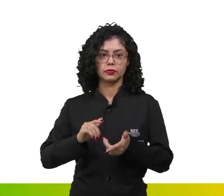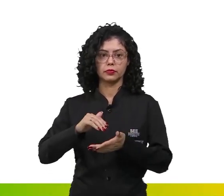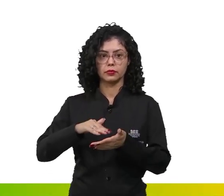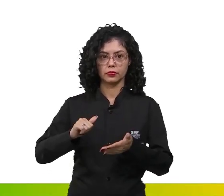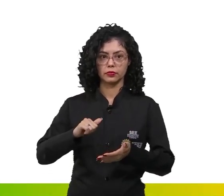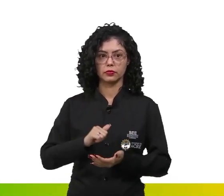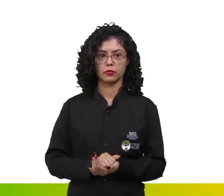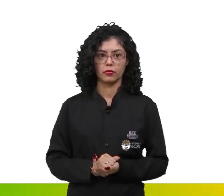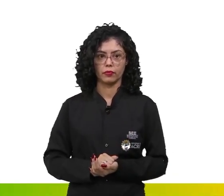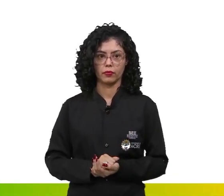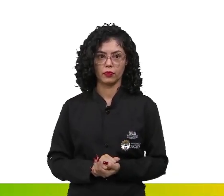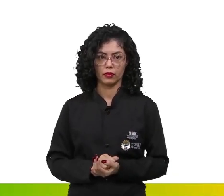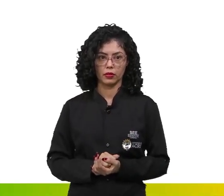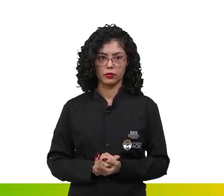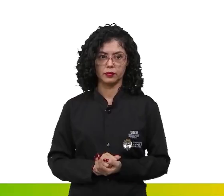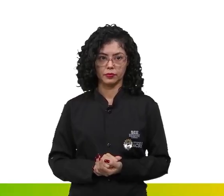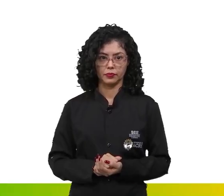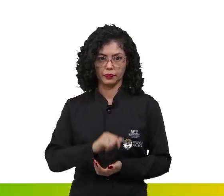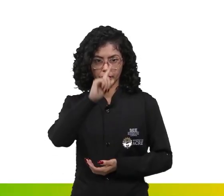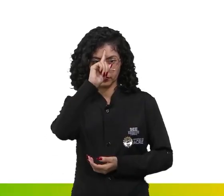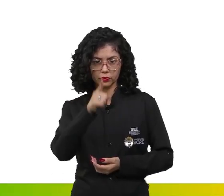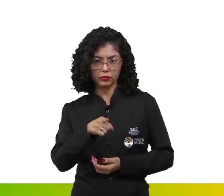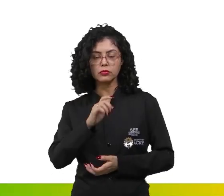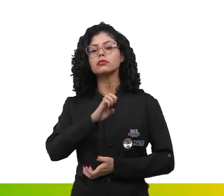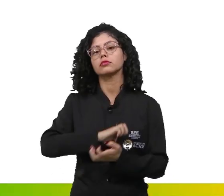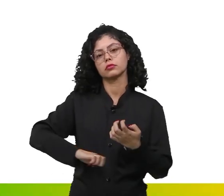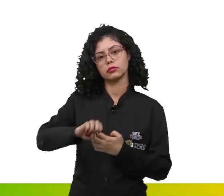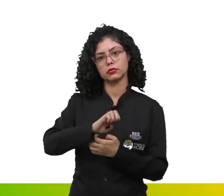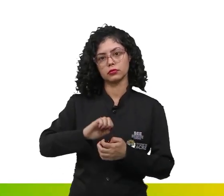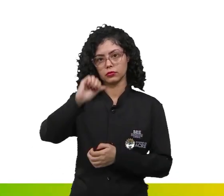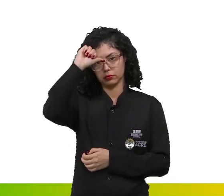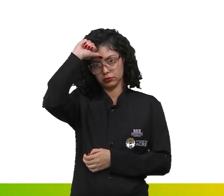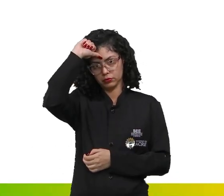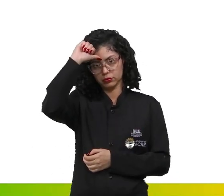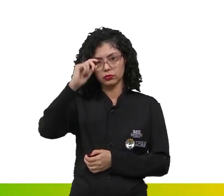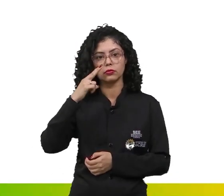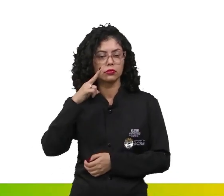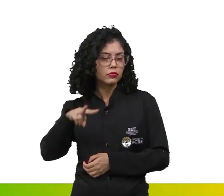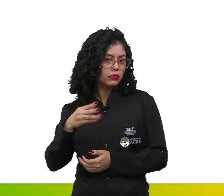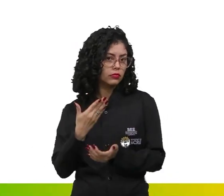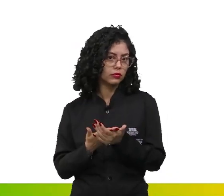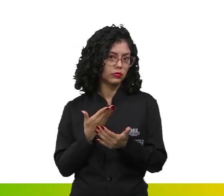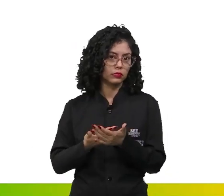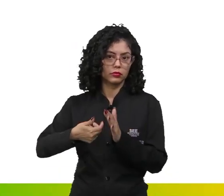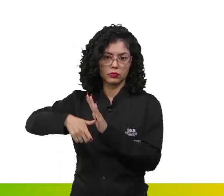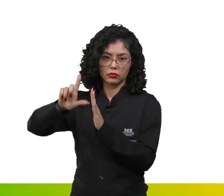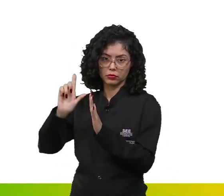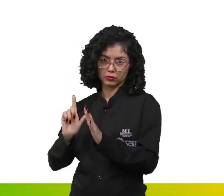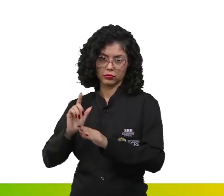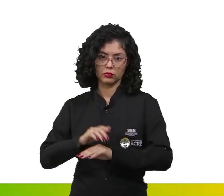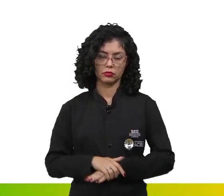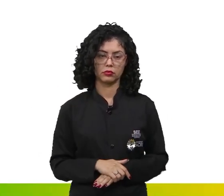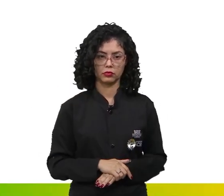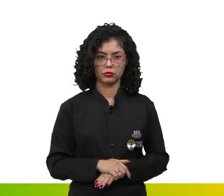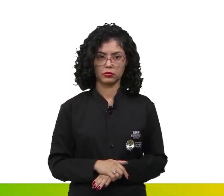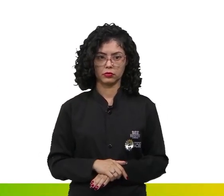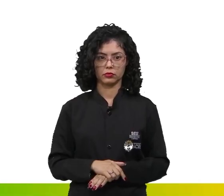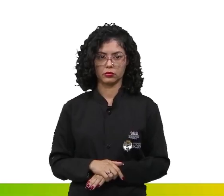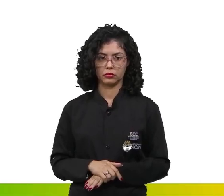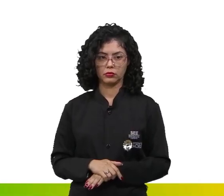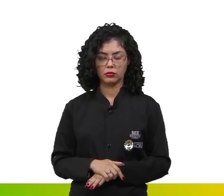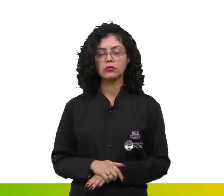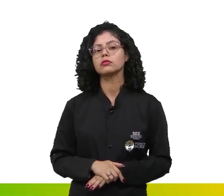E. Mahatma Gandhi foi um líder revolucionário indiano. Nós vimos isso nas nossas aulas sobre independências